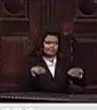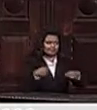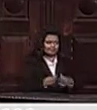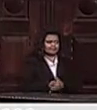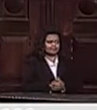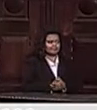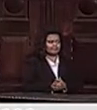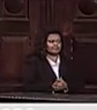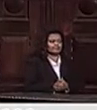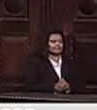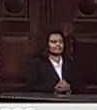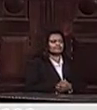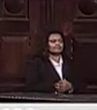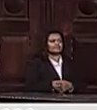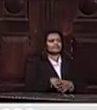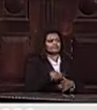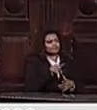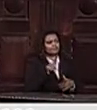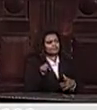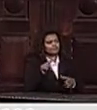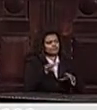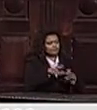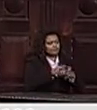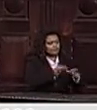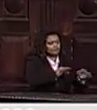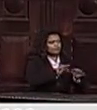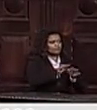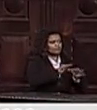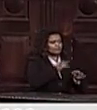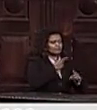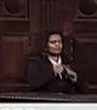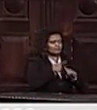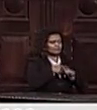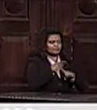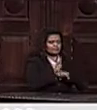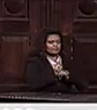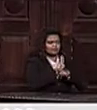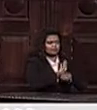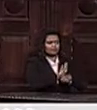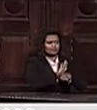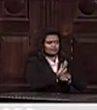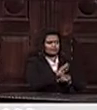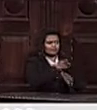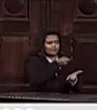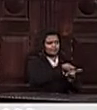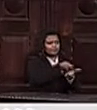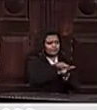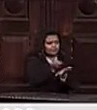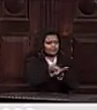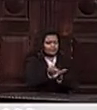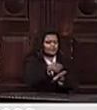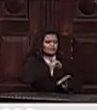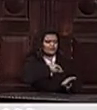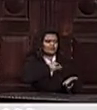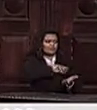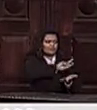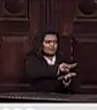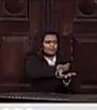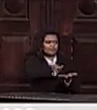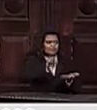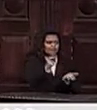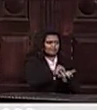outro prefeito anterior. Entendo também, como disse aqui o deputado Luiz Paulo, que é o afastamento de um governante de